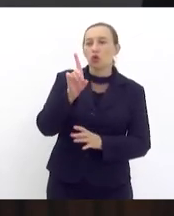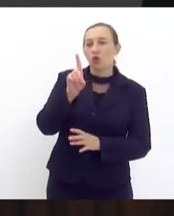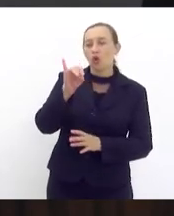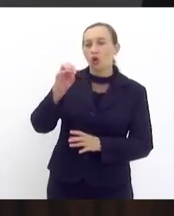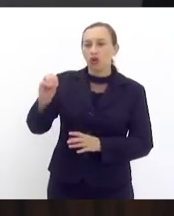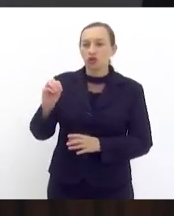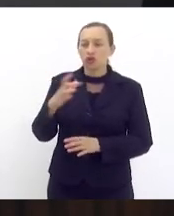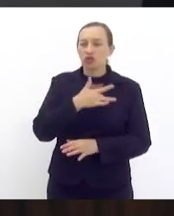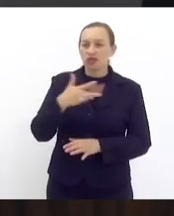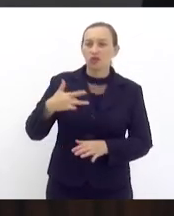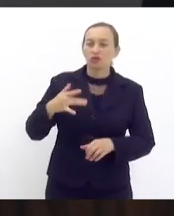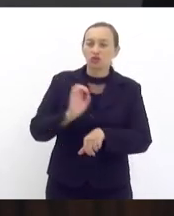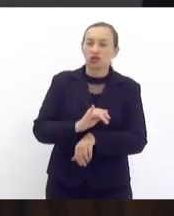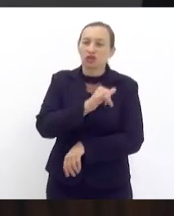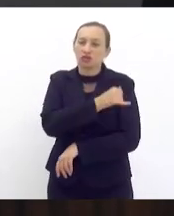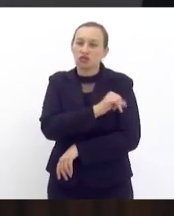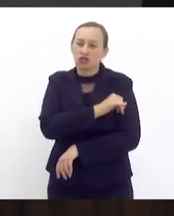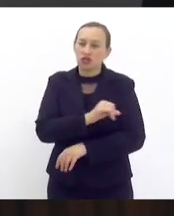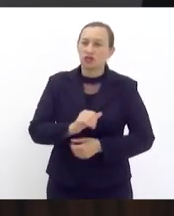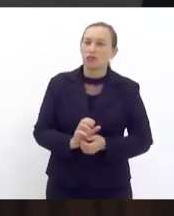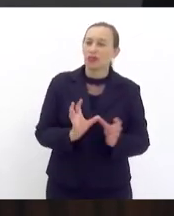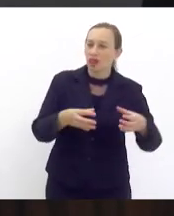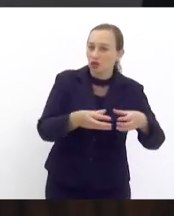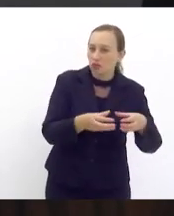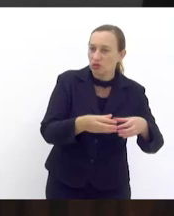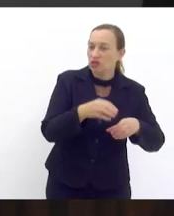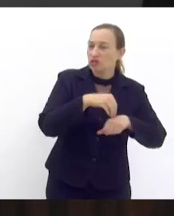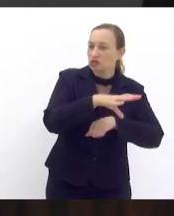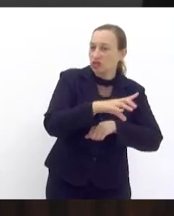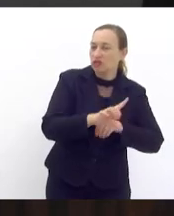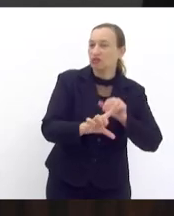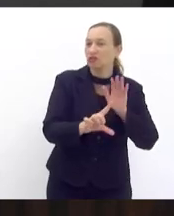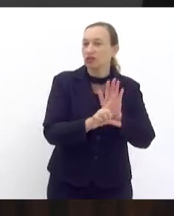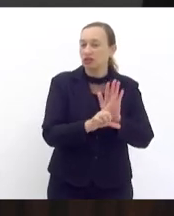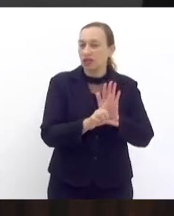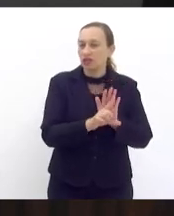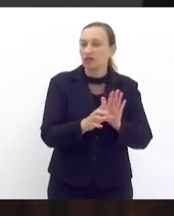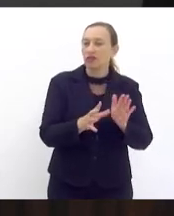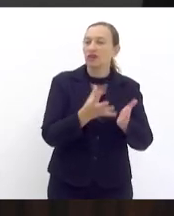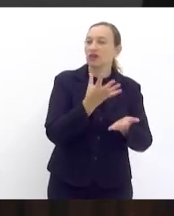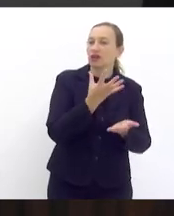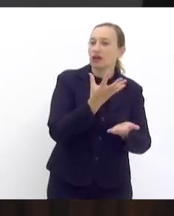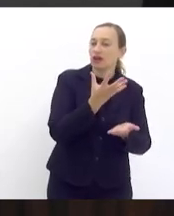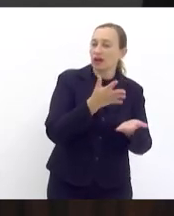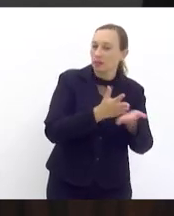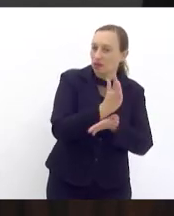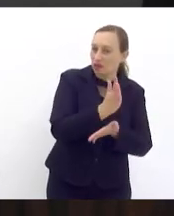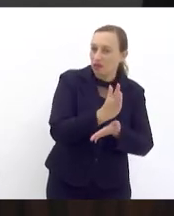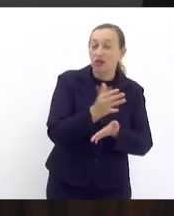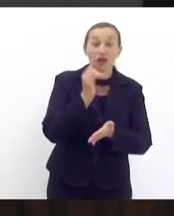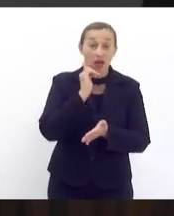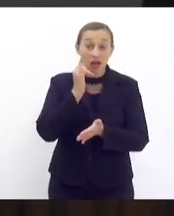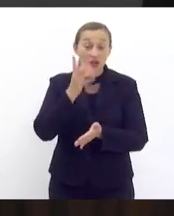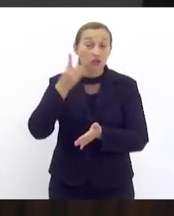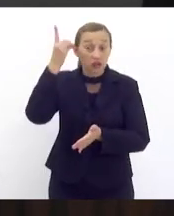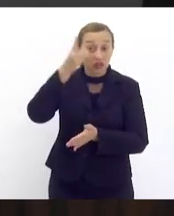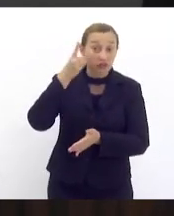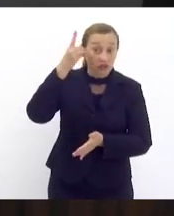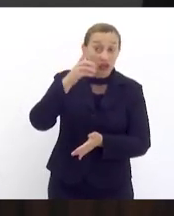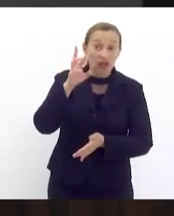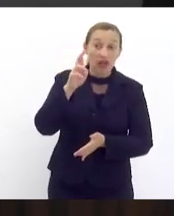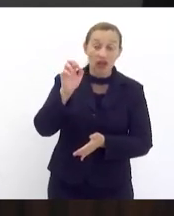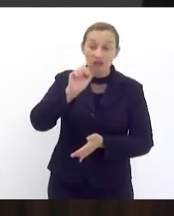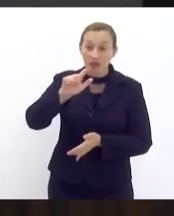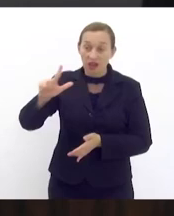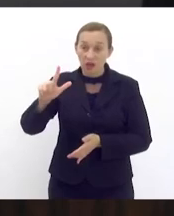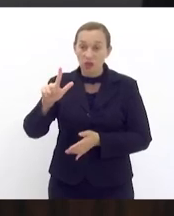Saúde do Estado do Rio de Janeiro parecidas comissões de indicação Legislativa favorável relatou Deputado Rafael